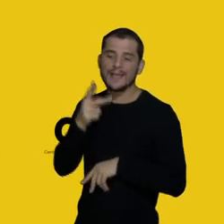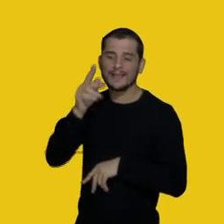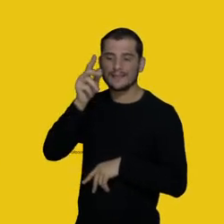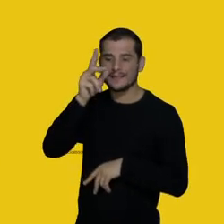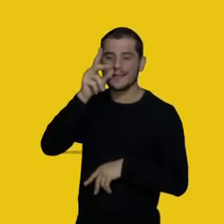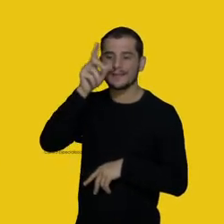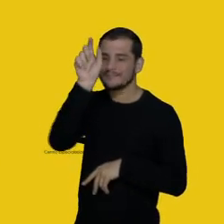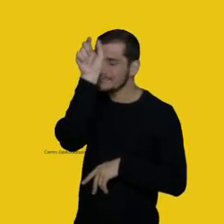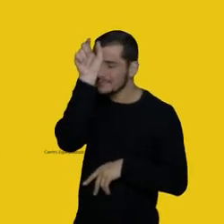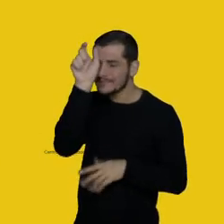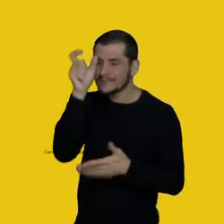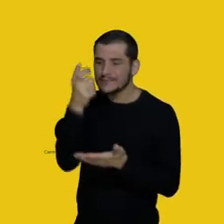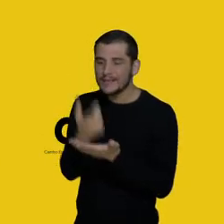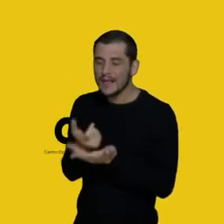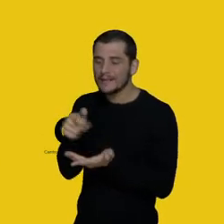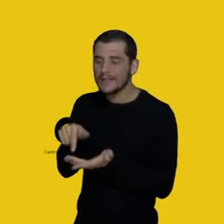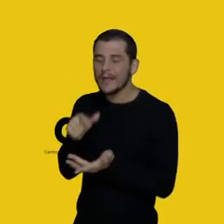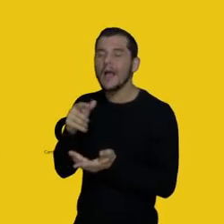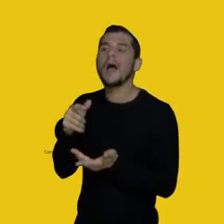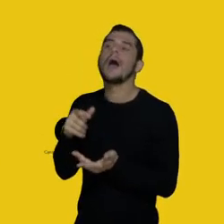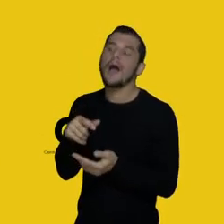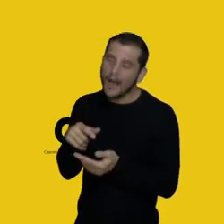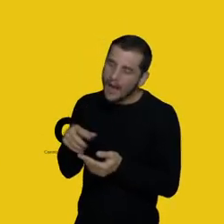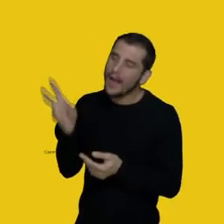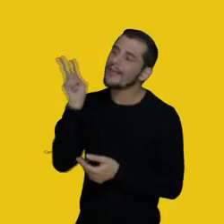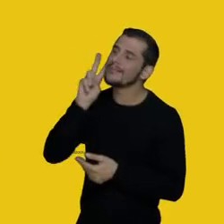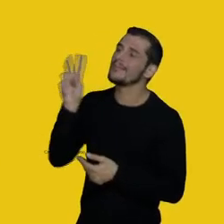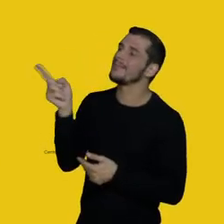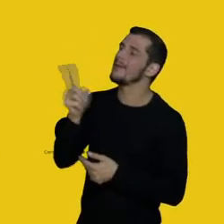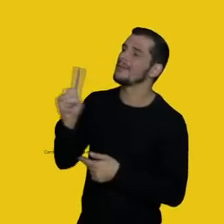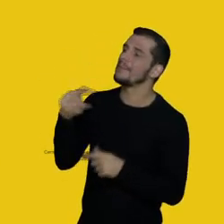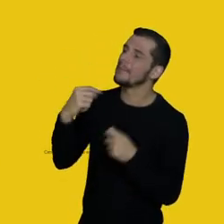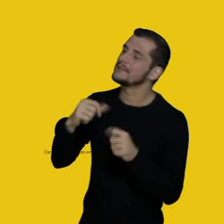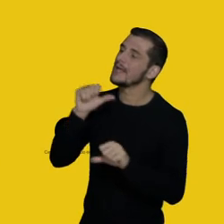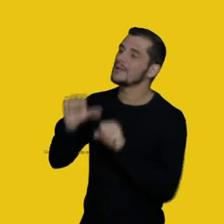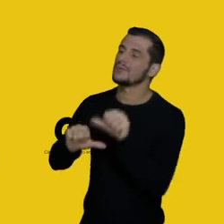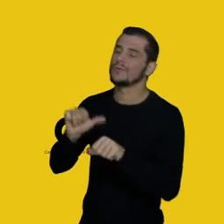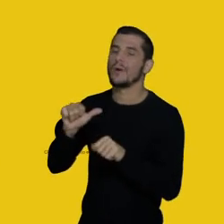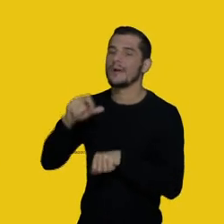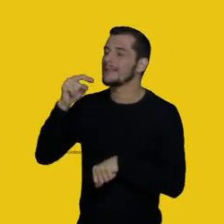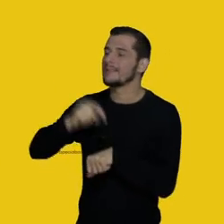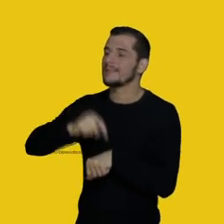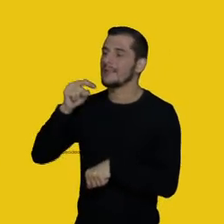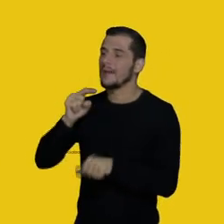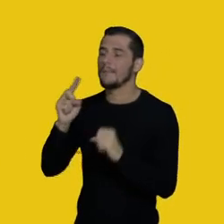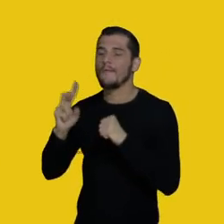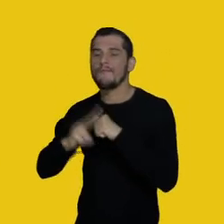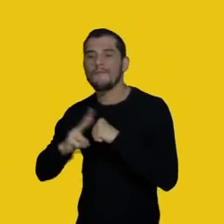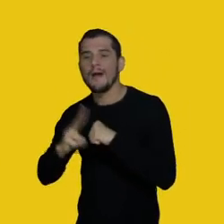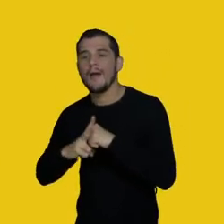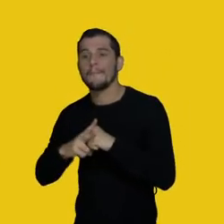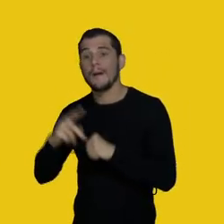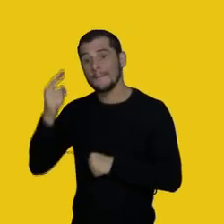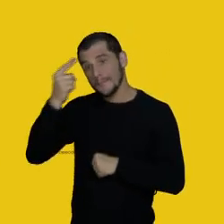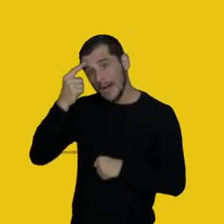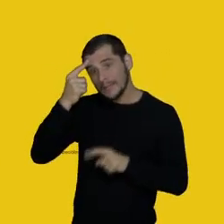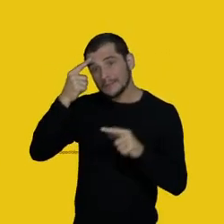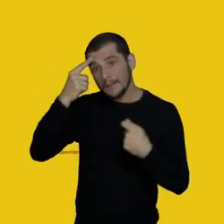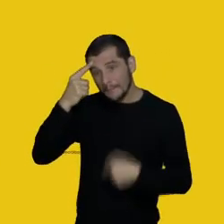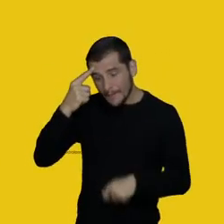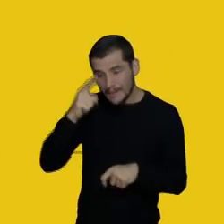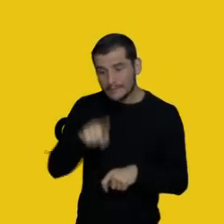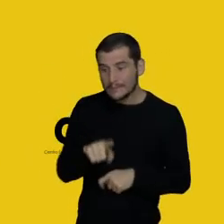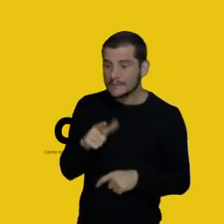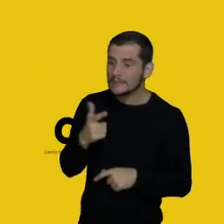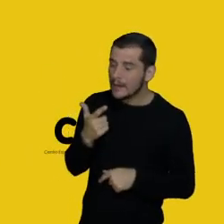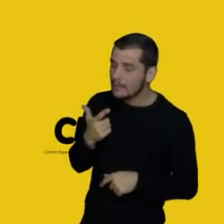né então você tem que ver por que que ele tá errando a professora Nossa meu Deus eu não pensei nisso então Sempre que puder dê